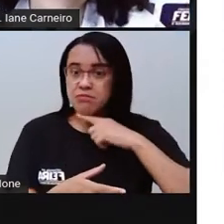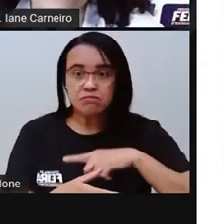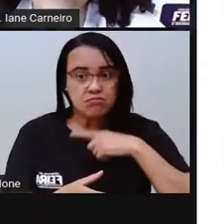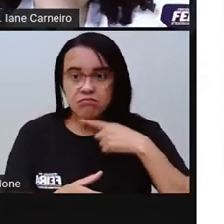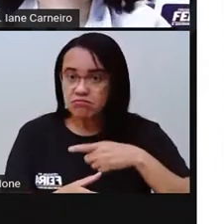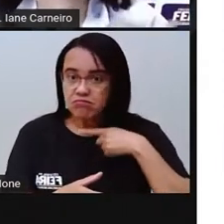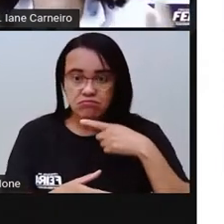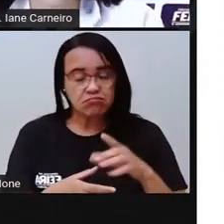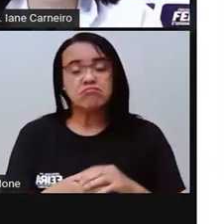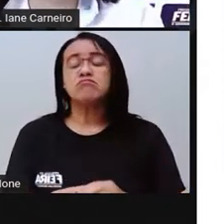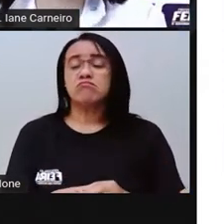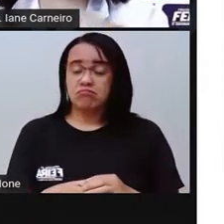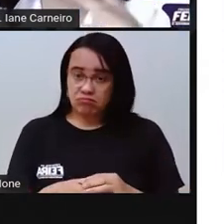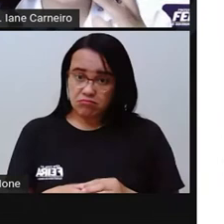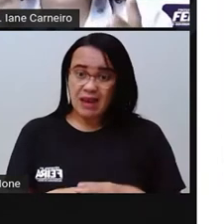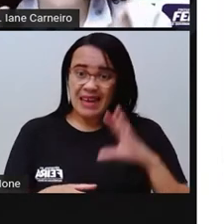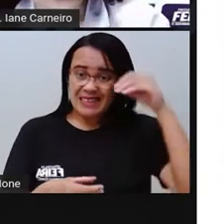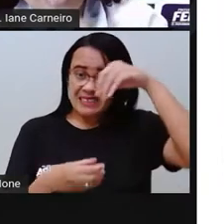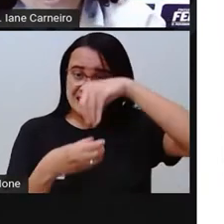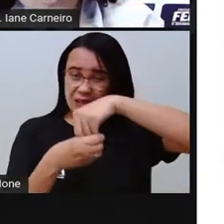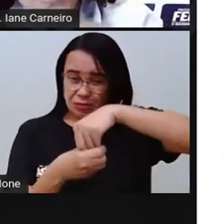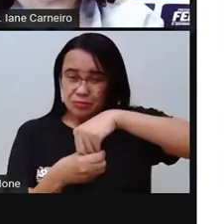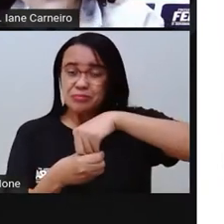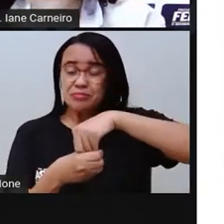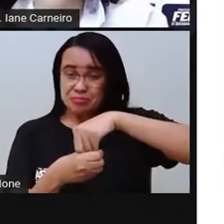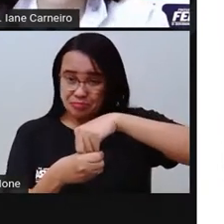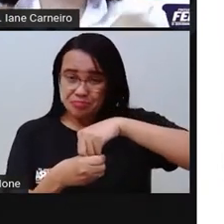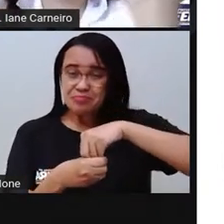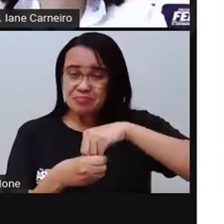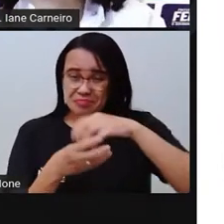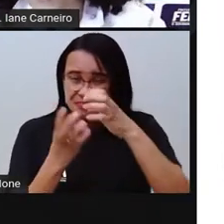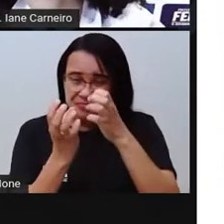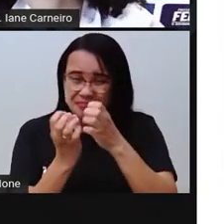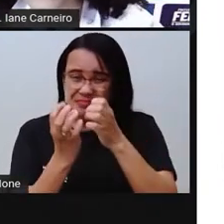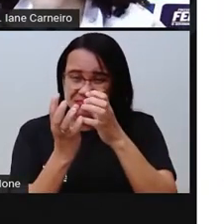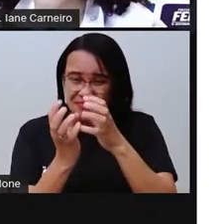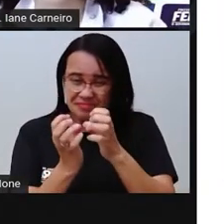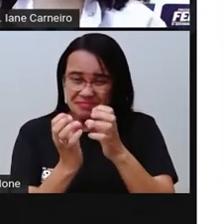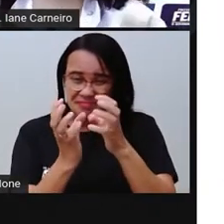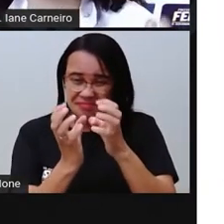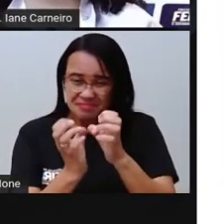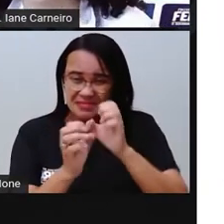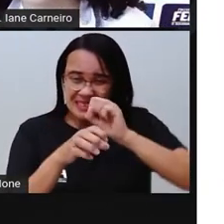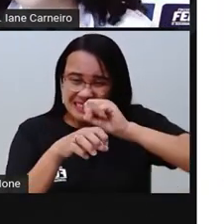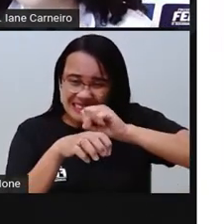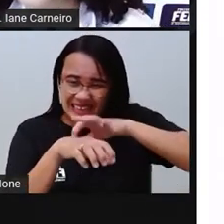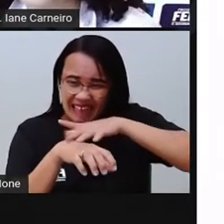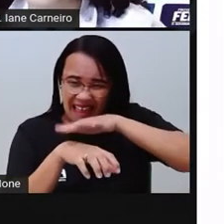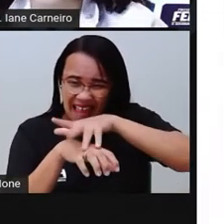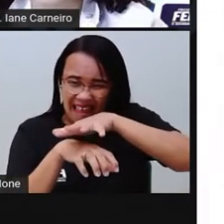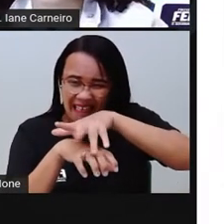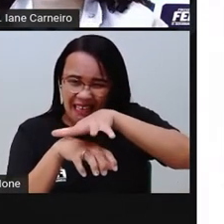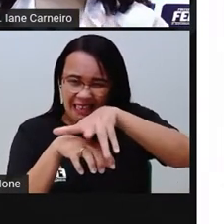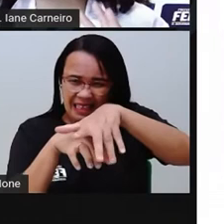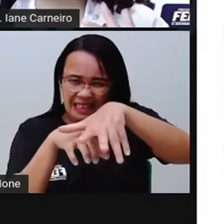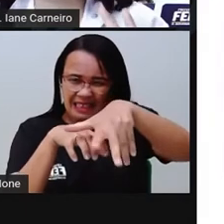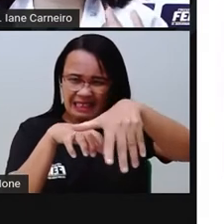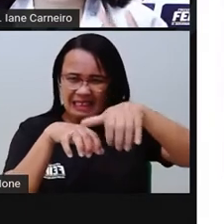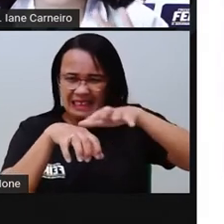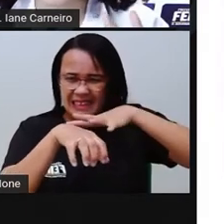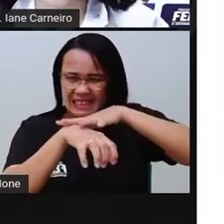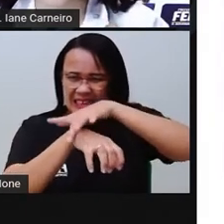os alimentos. E acaba, aí ele achou lá a comidinha e vai se desenvolvendo, vai crescendo, ó. Ele